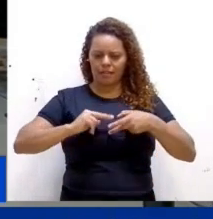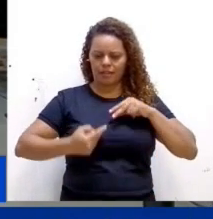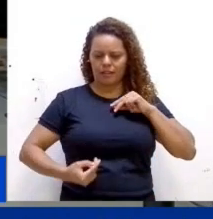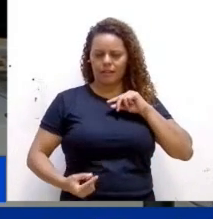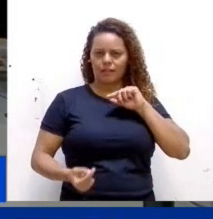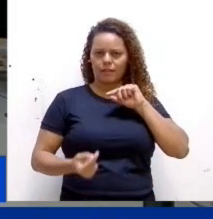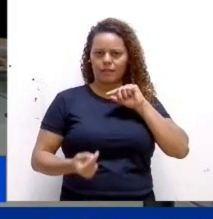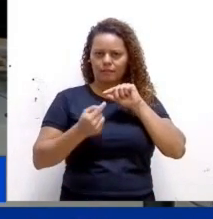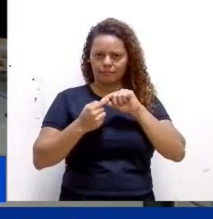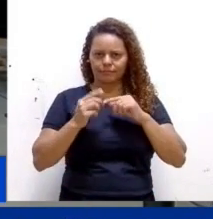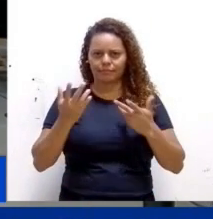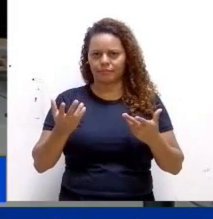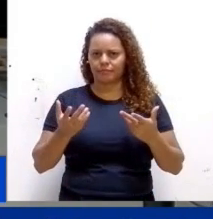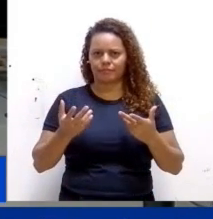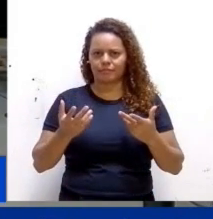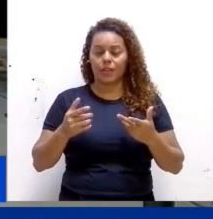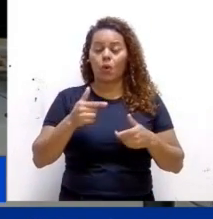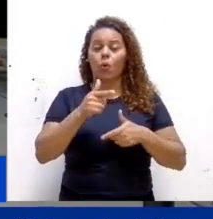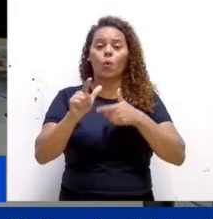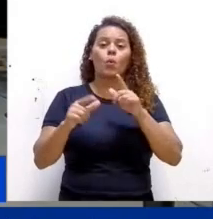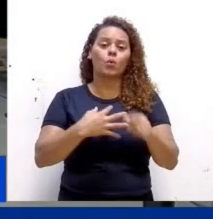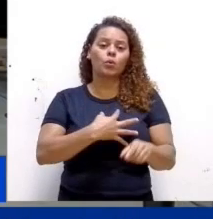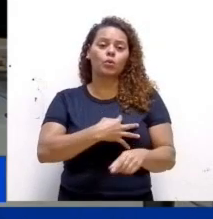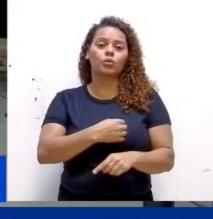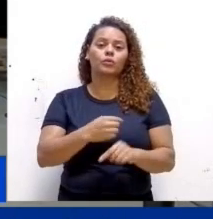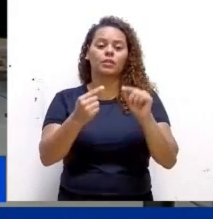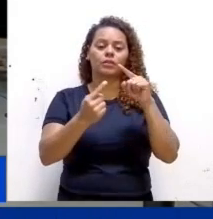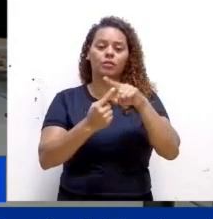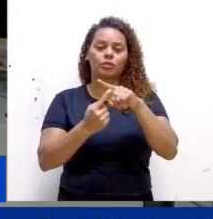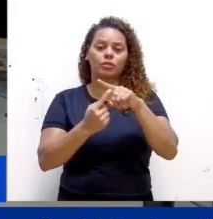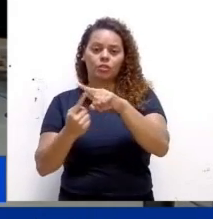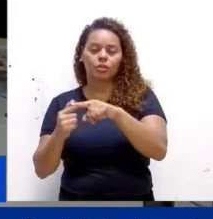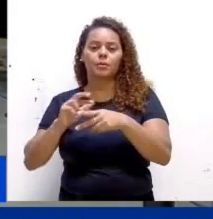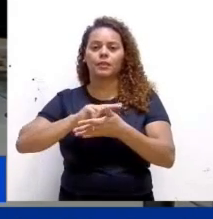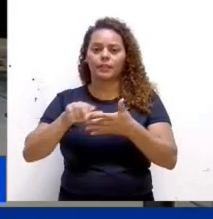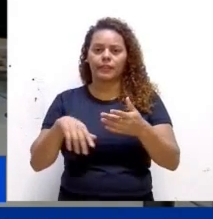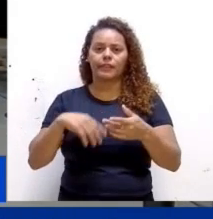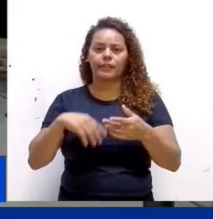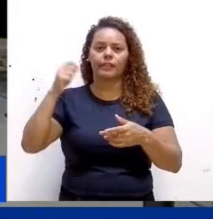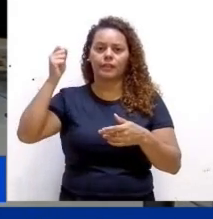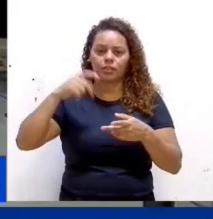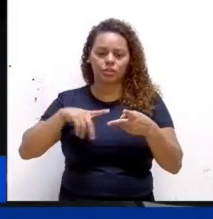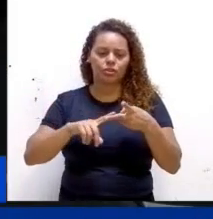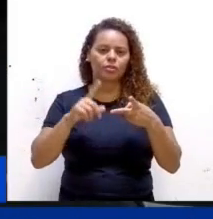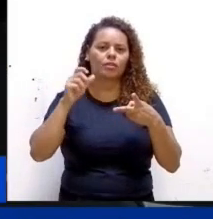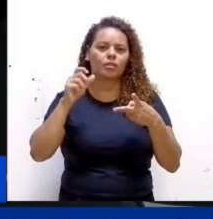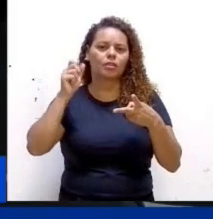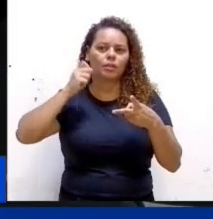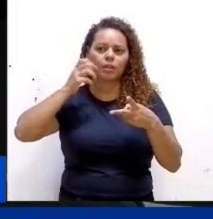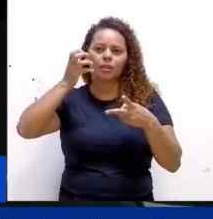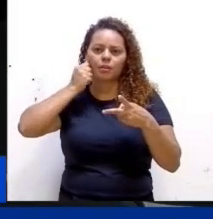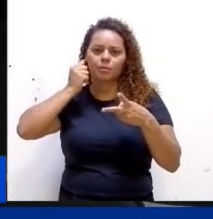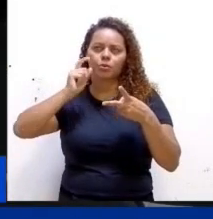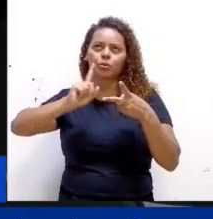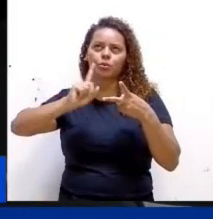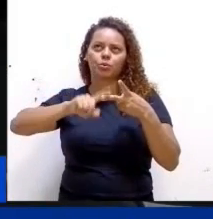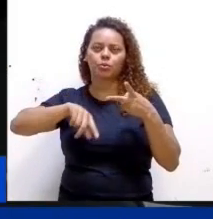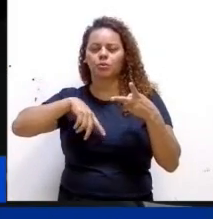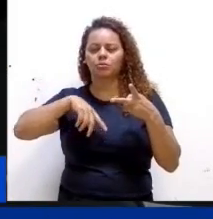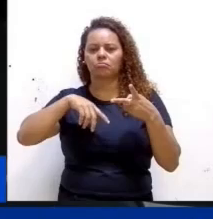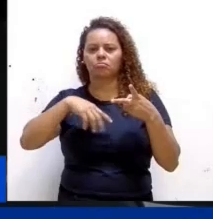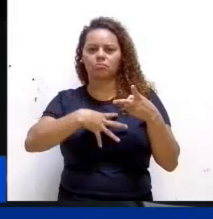palestrante criação, Gabriela Valente. Como a gente chamava. O filho adotivo, que é o filho registral, que eu vou lá no. Eu passo